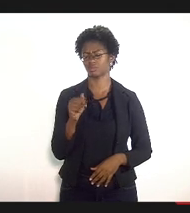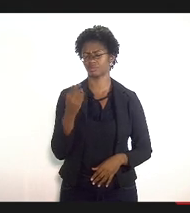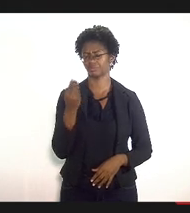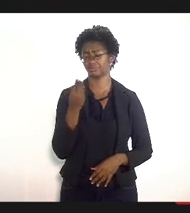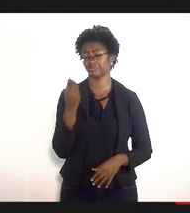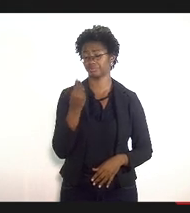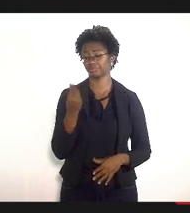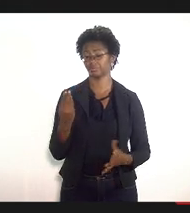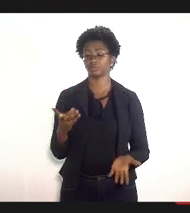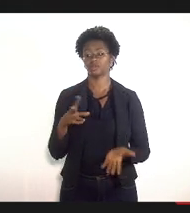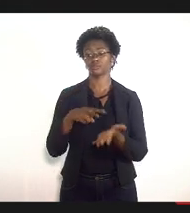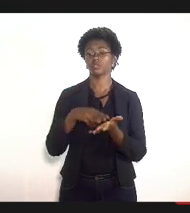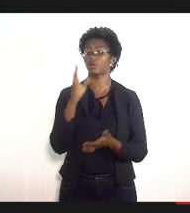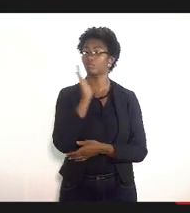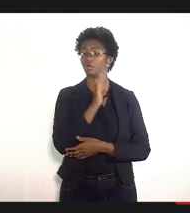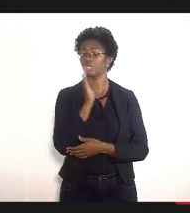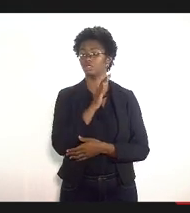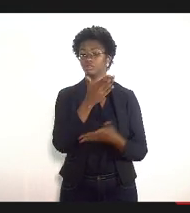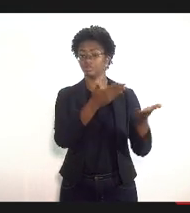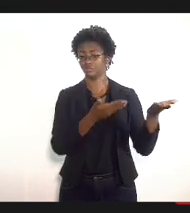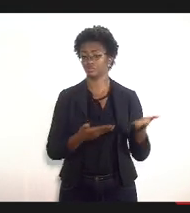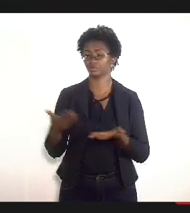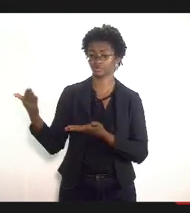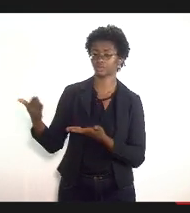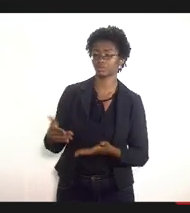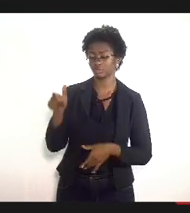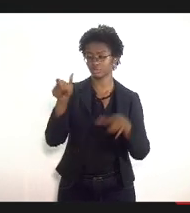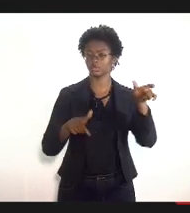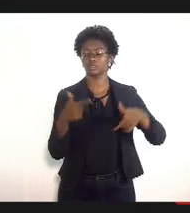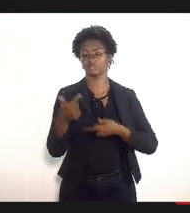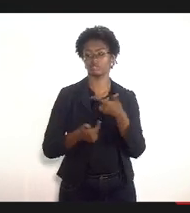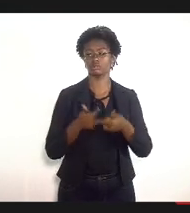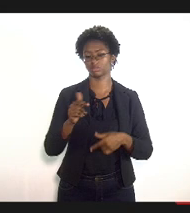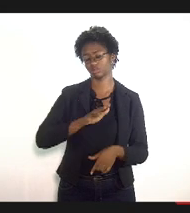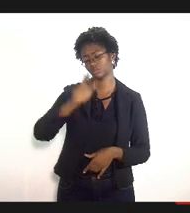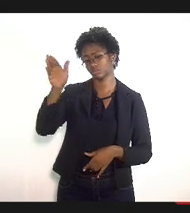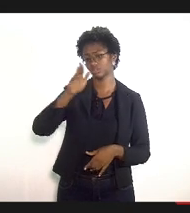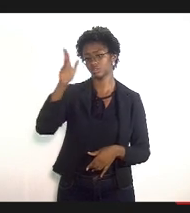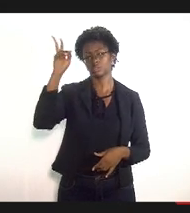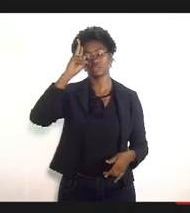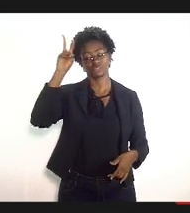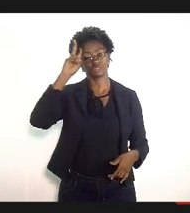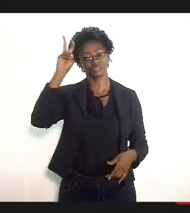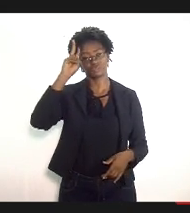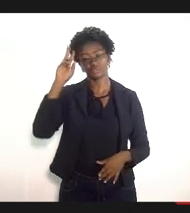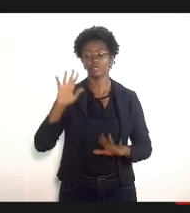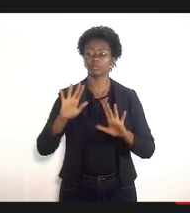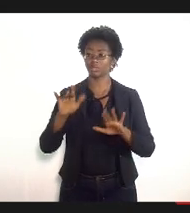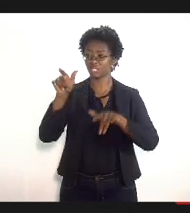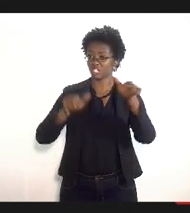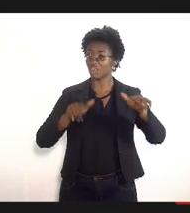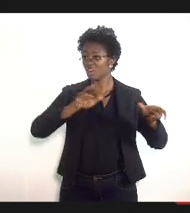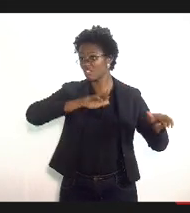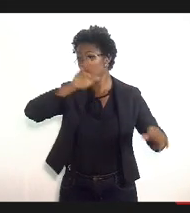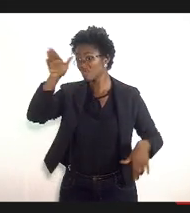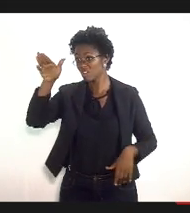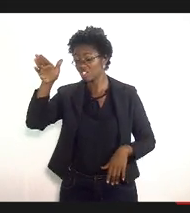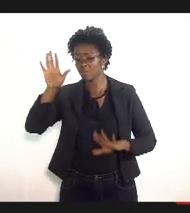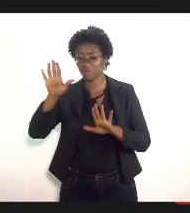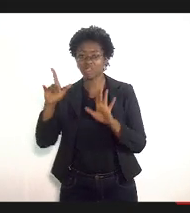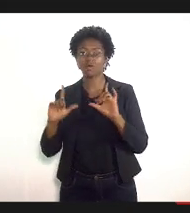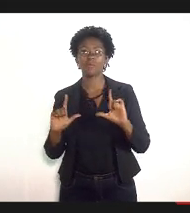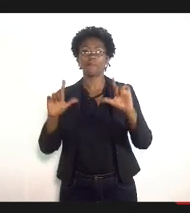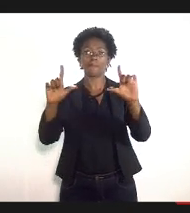para preenchimento imediato, convocando os trabalhadores para ir para o NERJ na segunda-feira. Os trabalhadores foram para lá e encontraram um